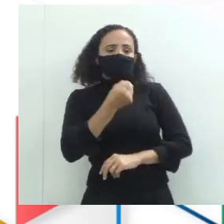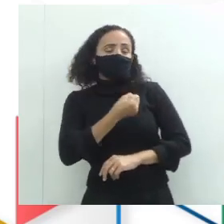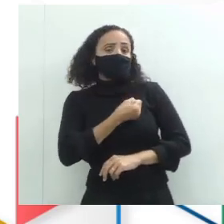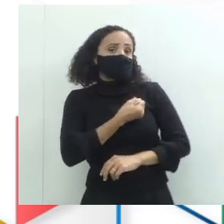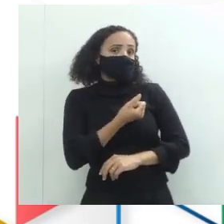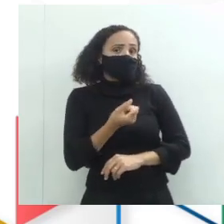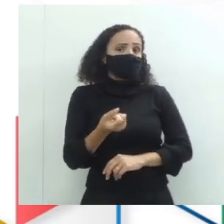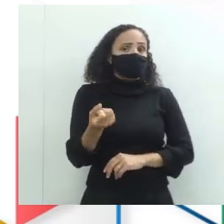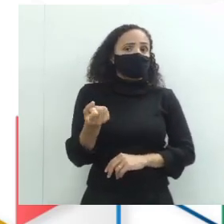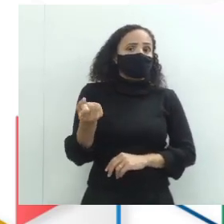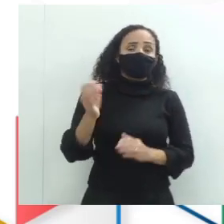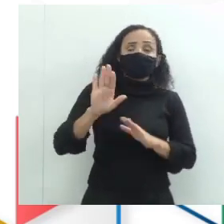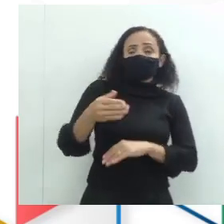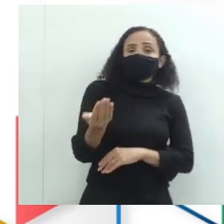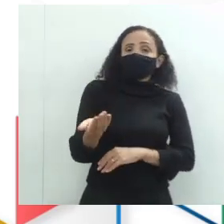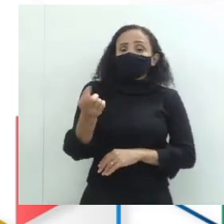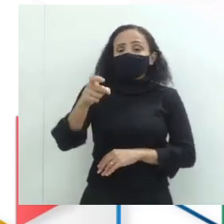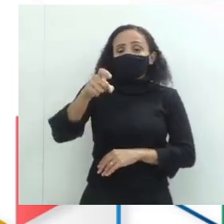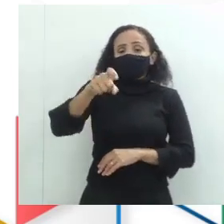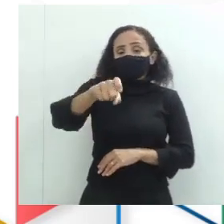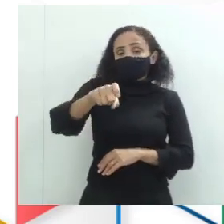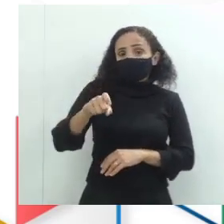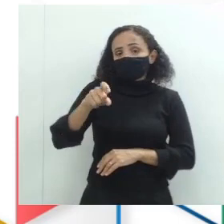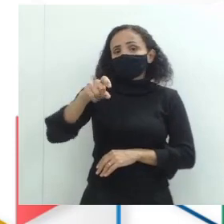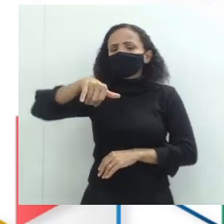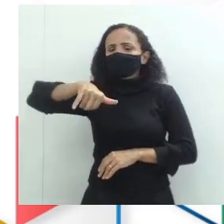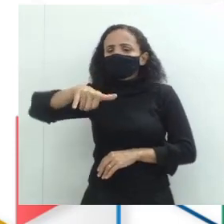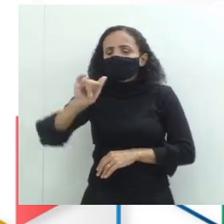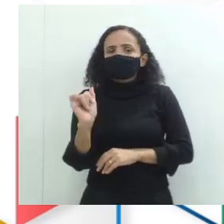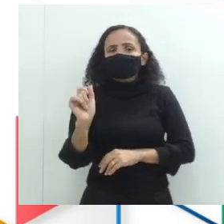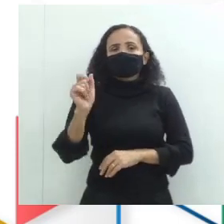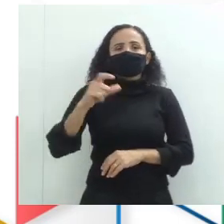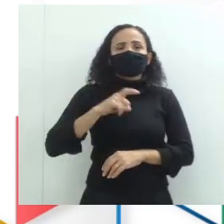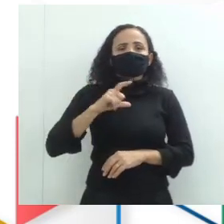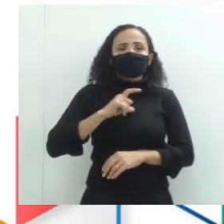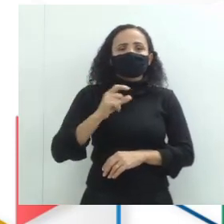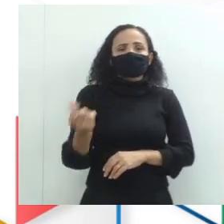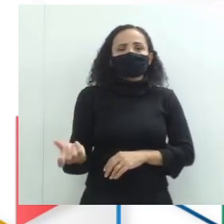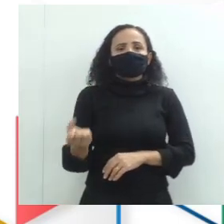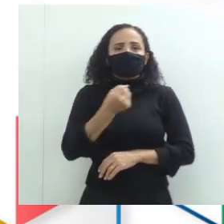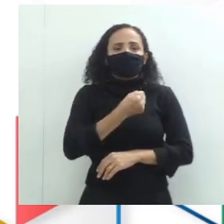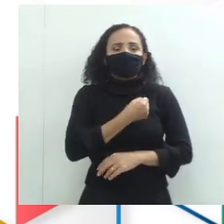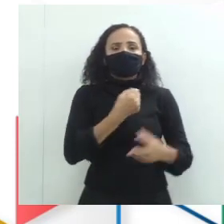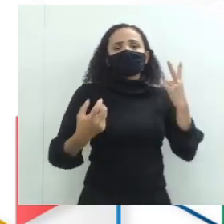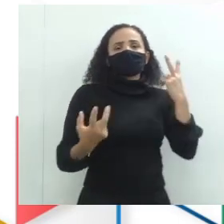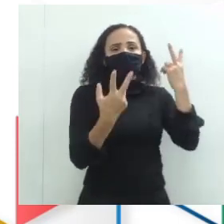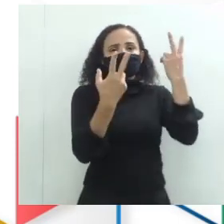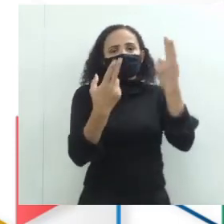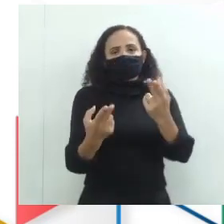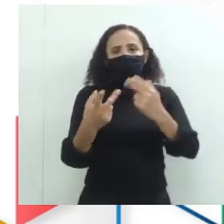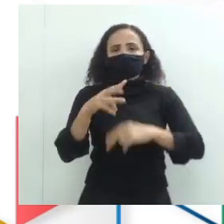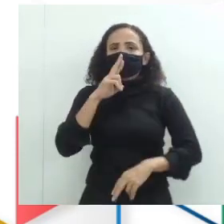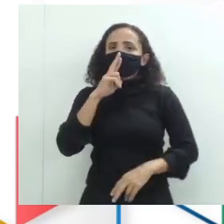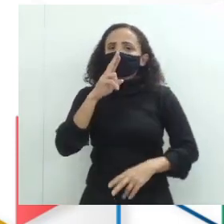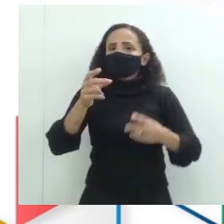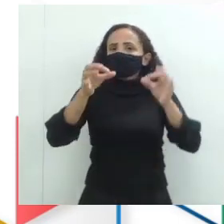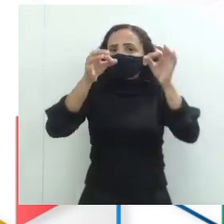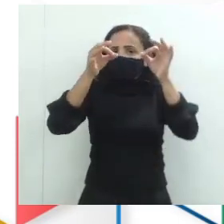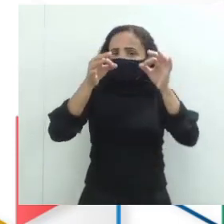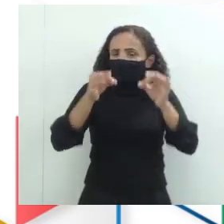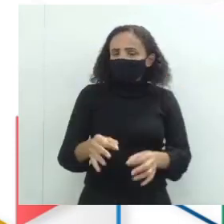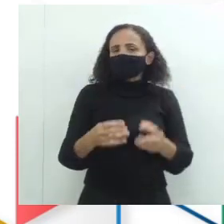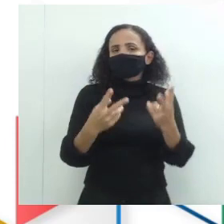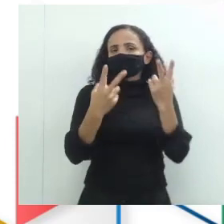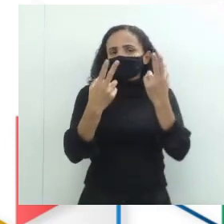y, ele, em qualquer outras equações, ele tem o mesmo valor. Ele tem a mesma resposta. Aí nós chamamos de